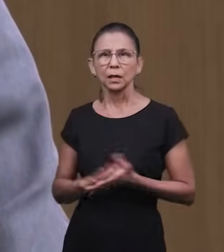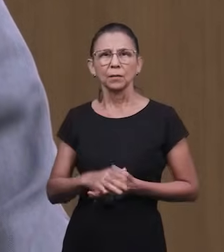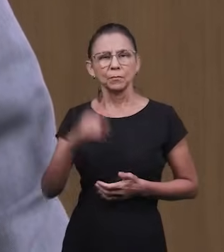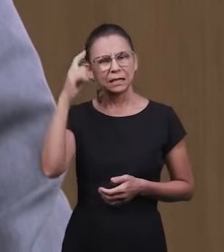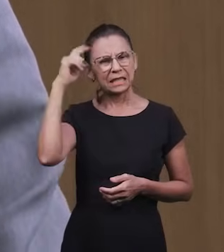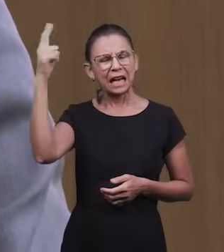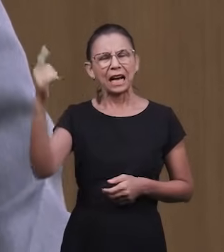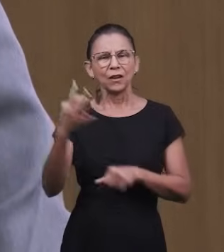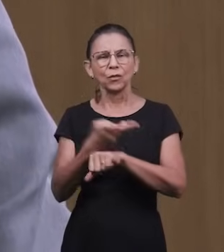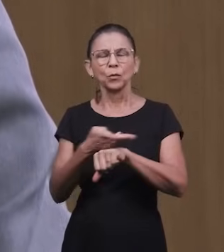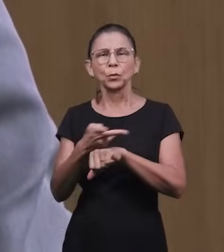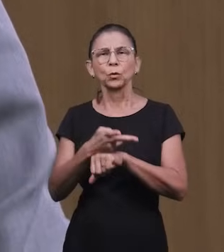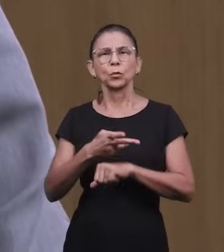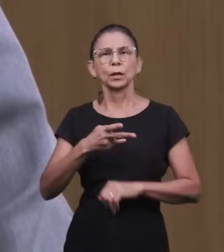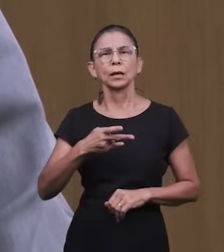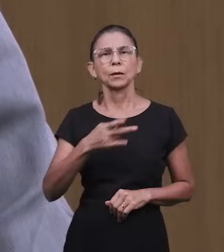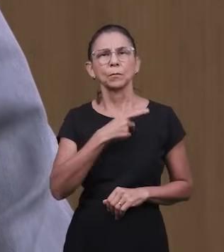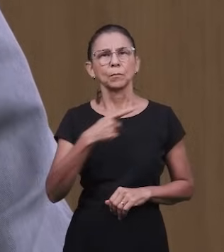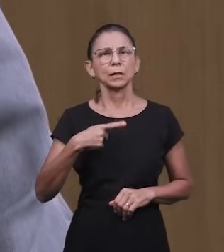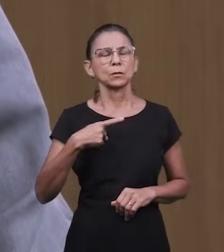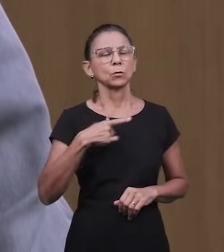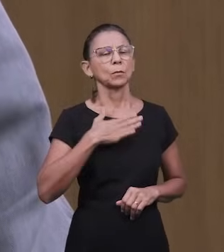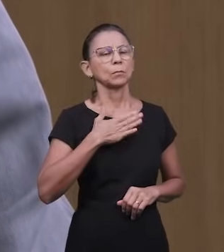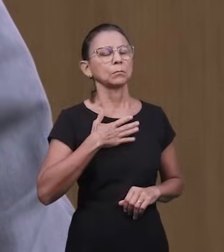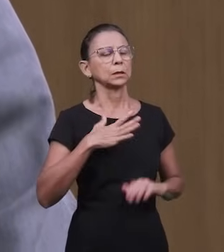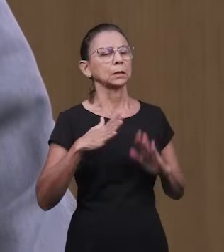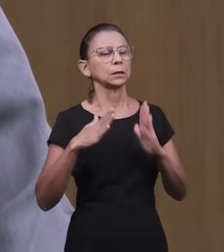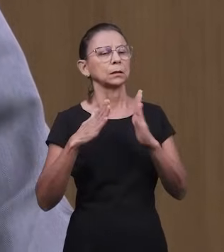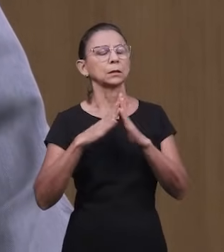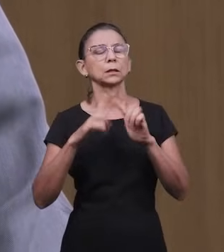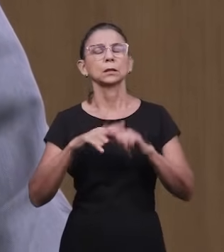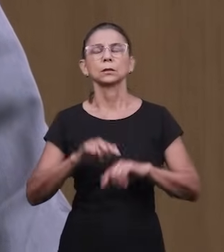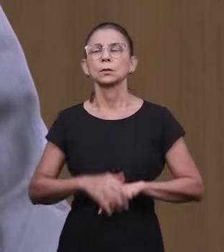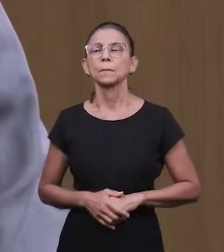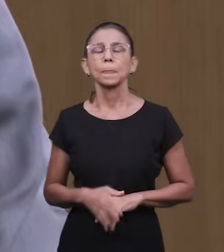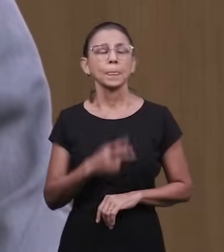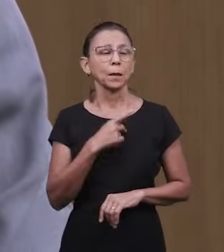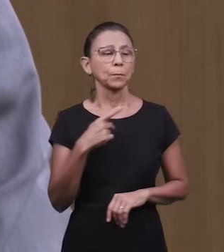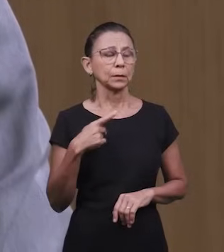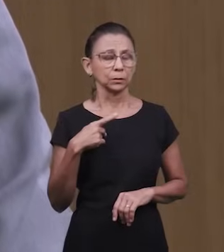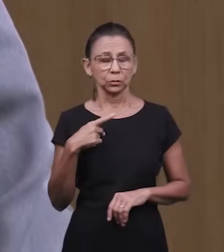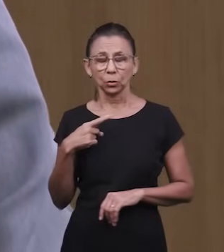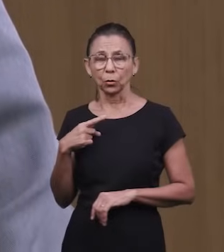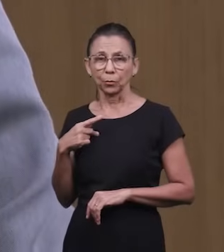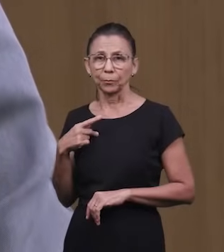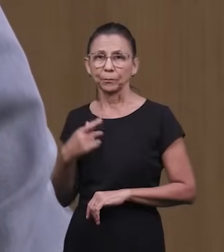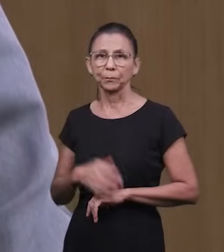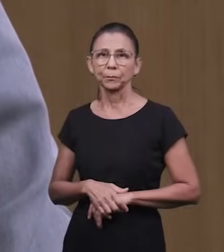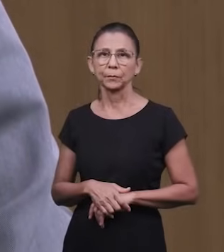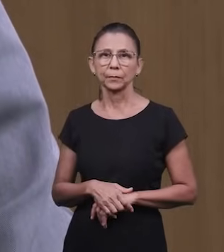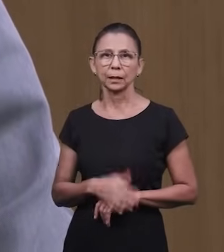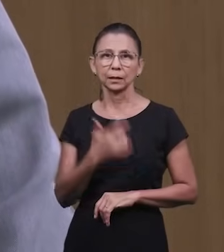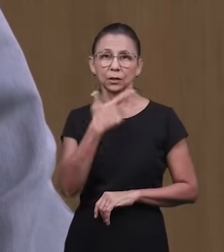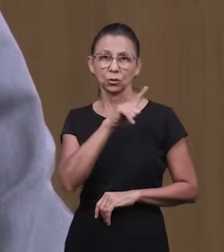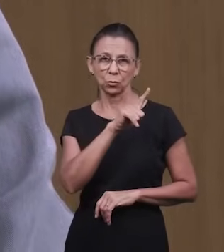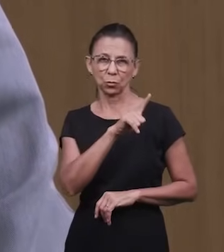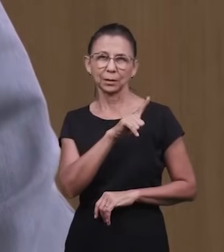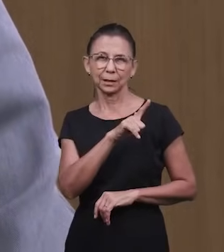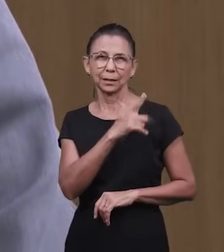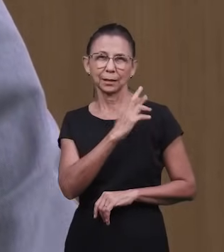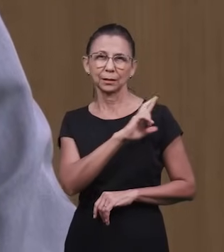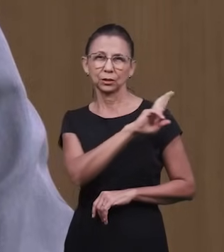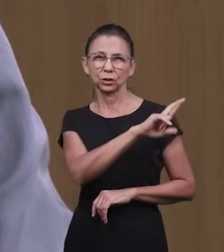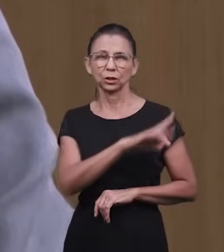Resolveu procurar o pastor da igreja dela, onde ela frequentava. Pastor, eu estou assim. Mas por onde você